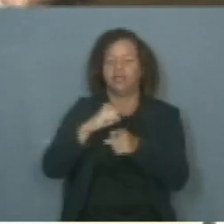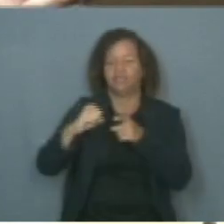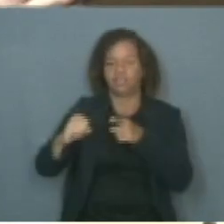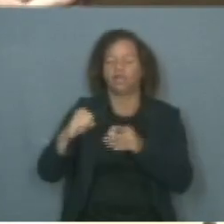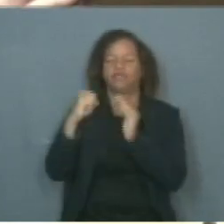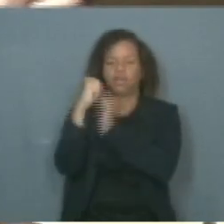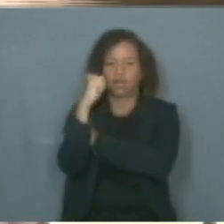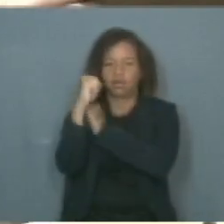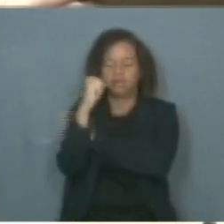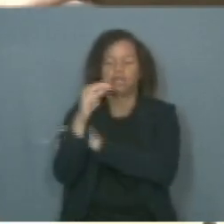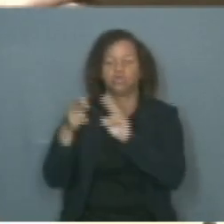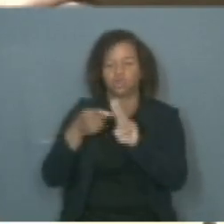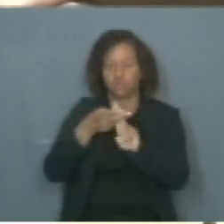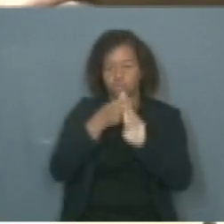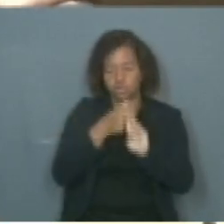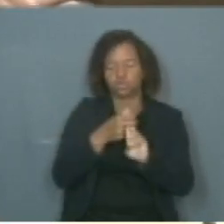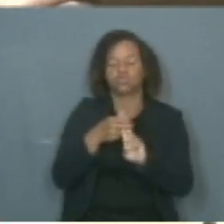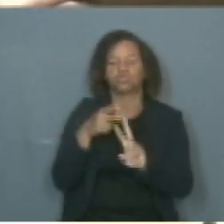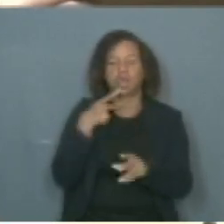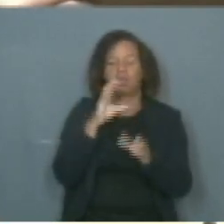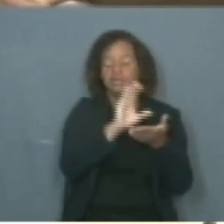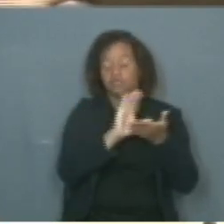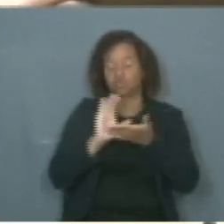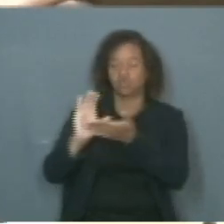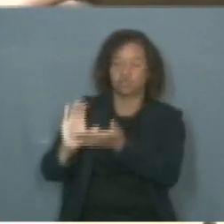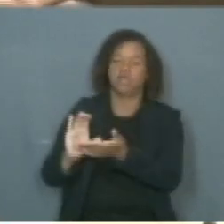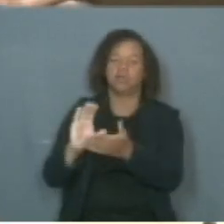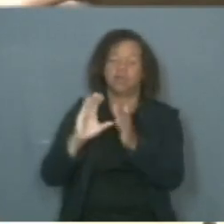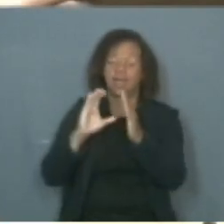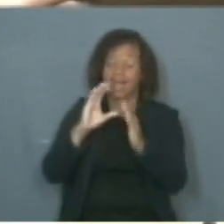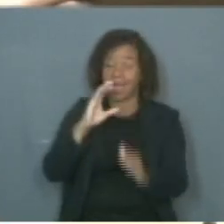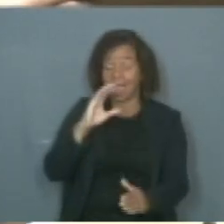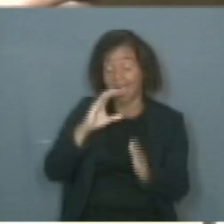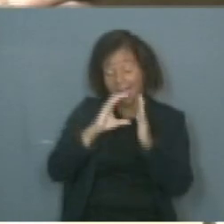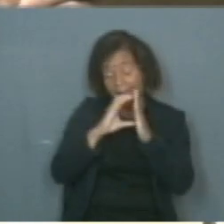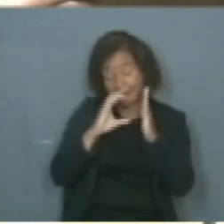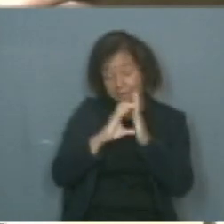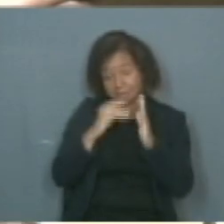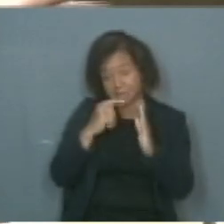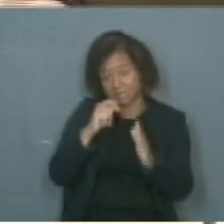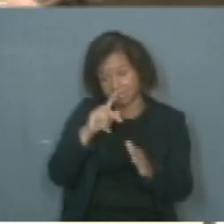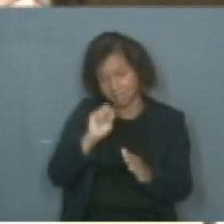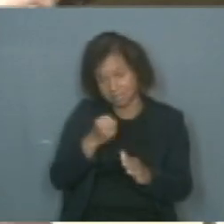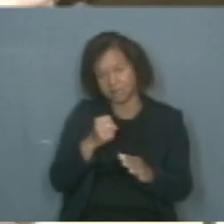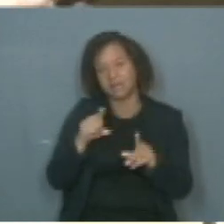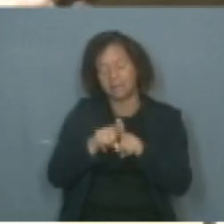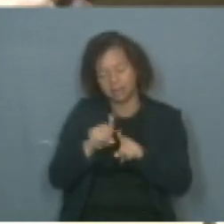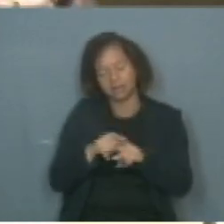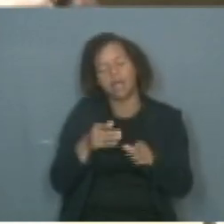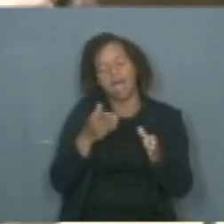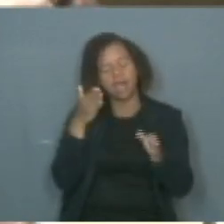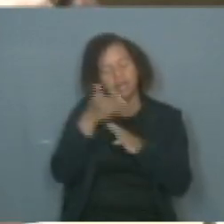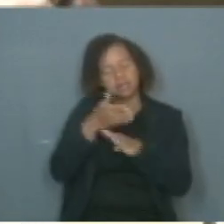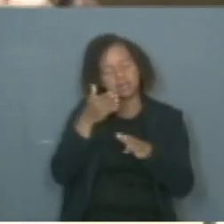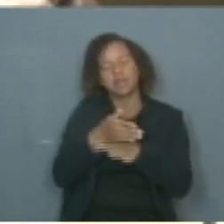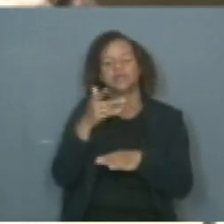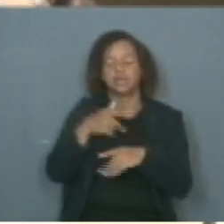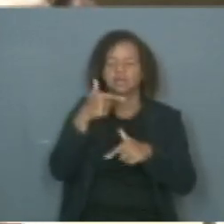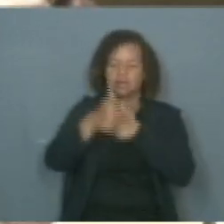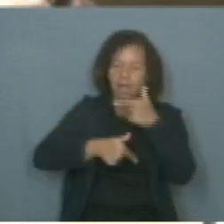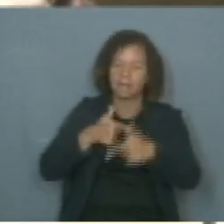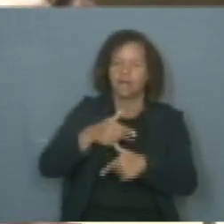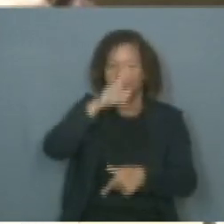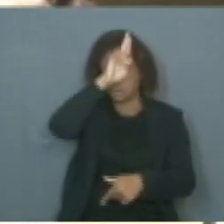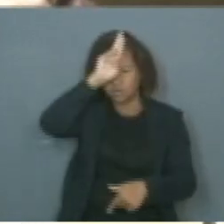o fortalecimento do SUS e trazer mais investimentos para os CAPs para que as pessoas possam ter acesso a esse serviço que é tão importante para